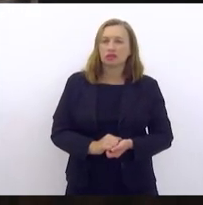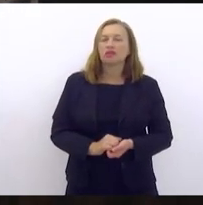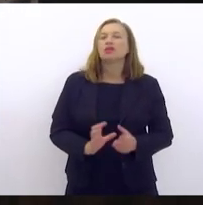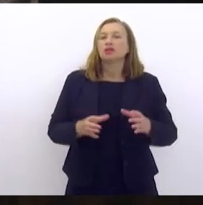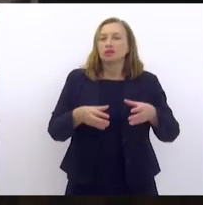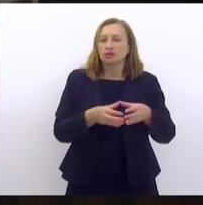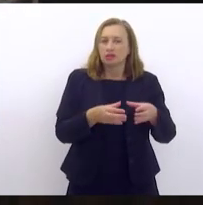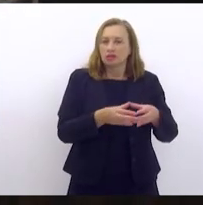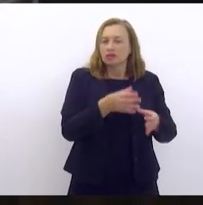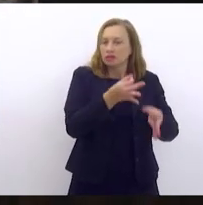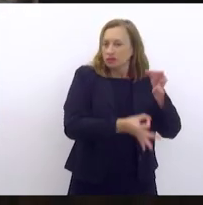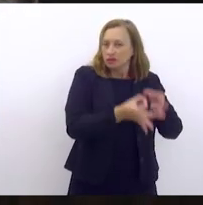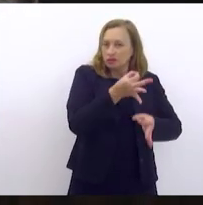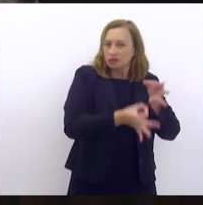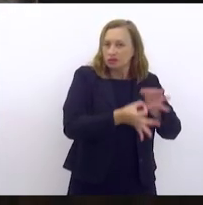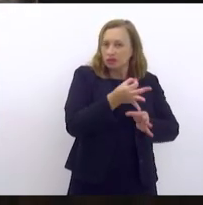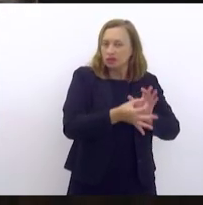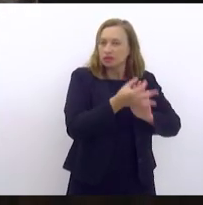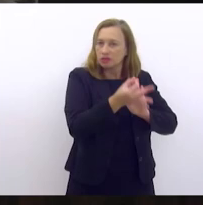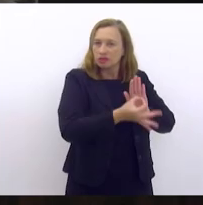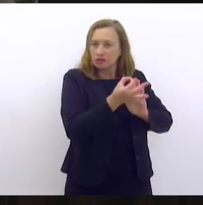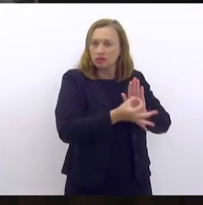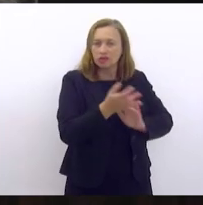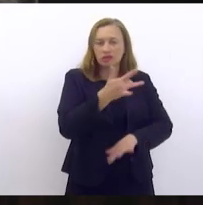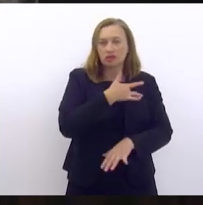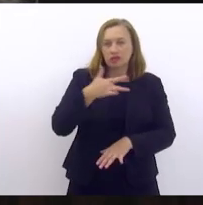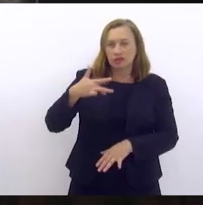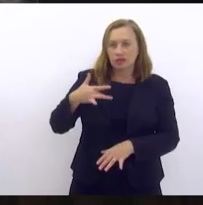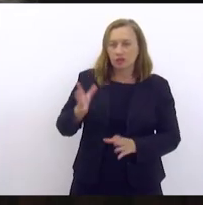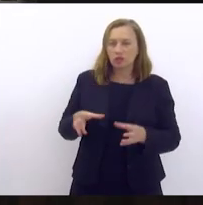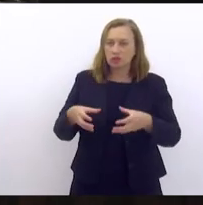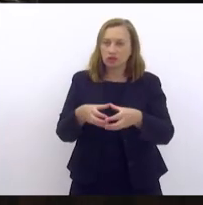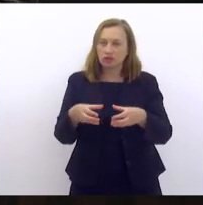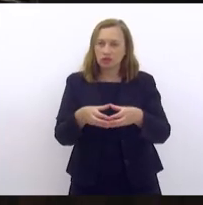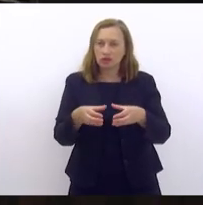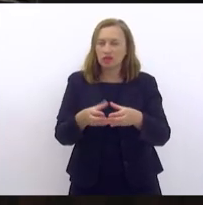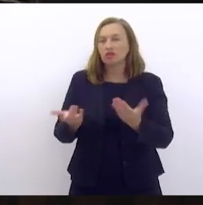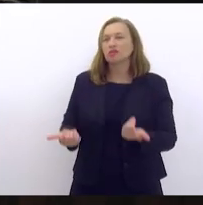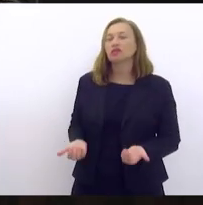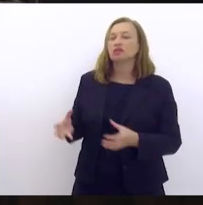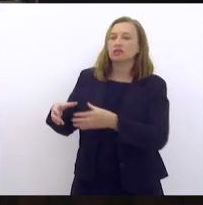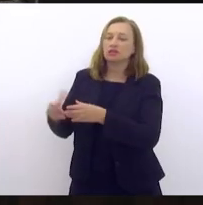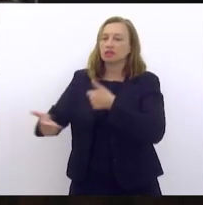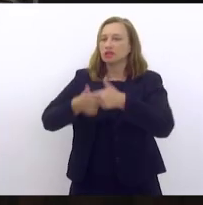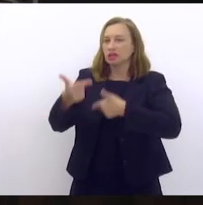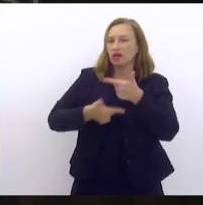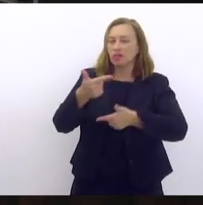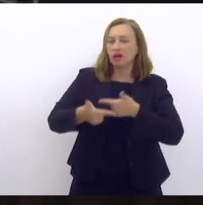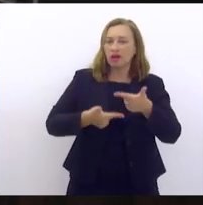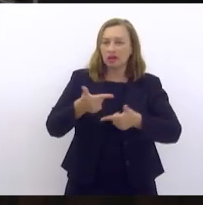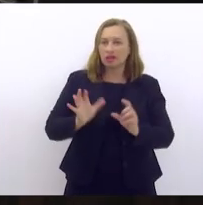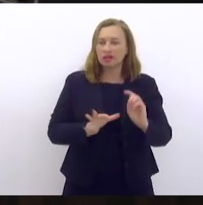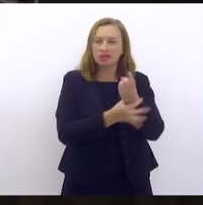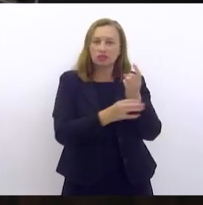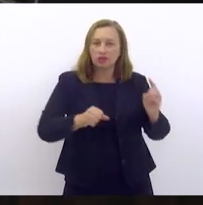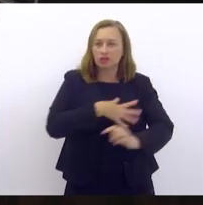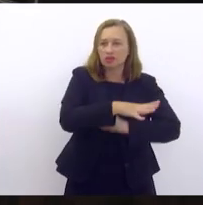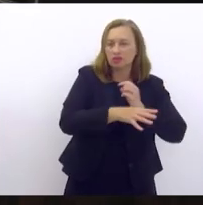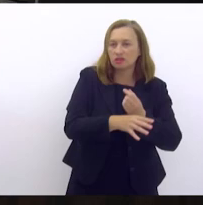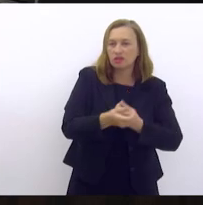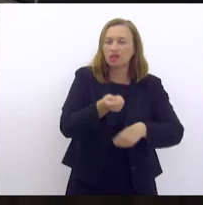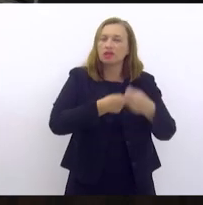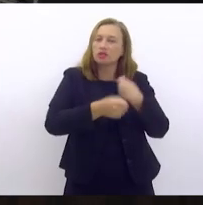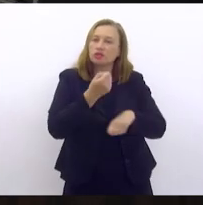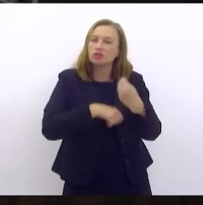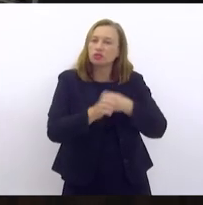das comissões Constituição e Justiça, de Saúde, de Trabalho, Legislação Social e Seguridade Social, de Economia,